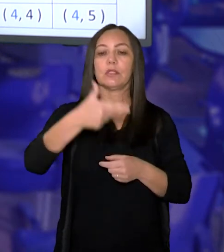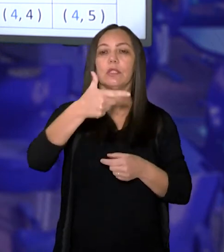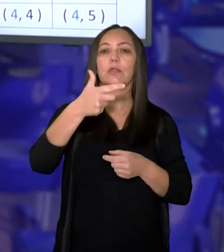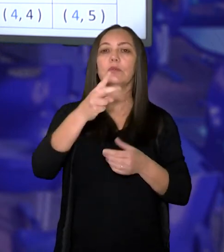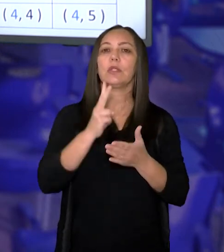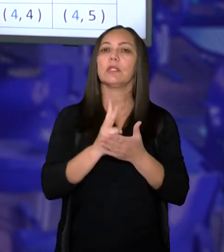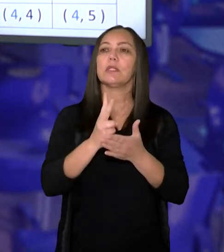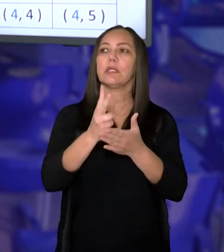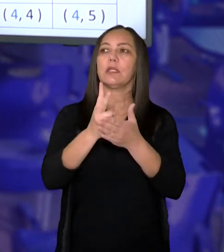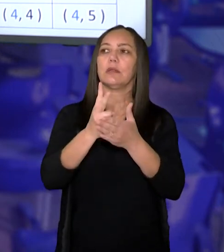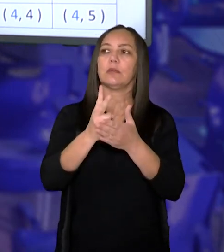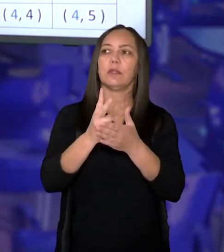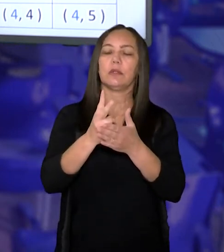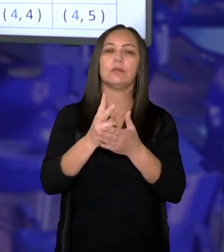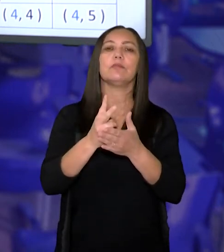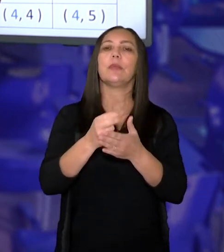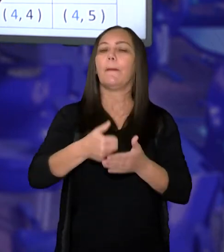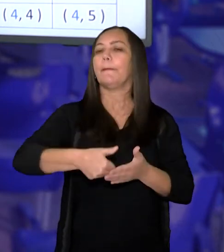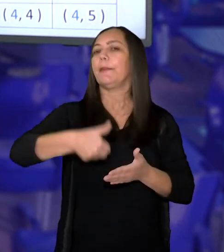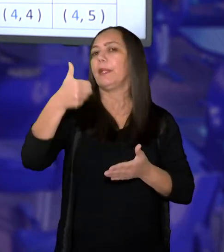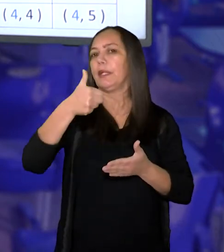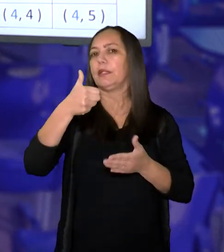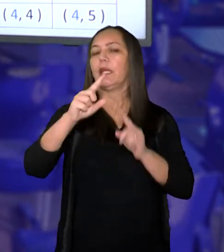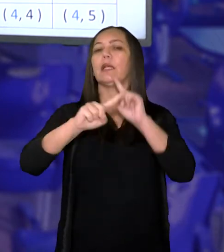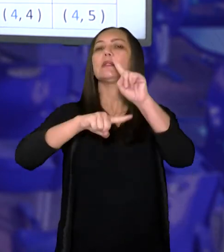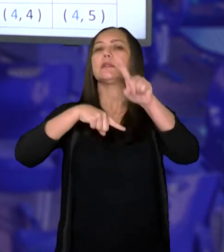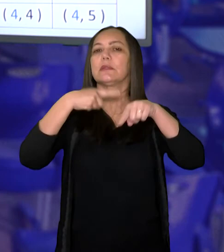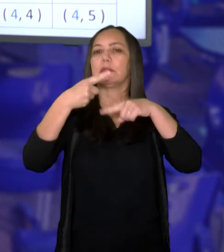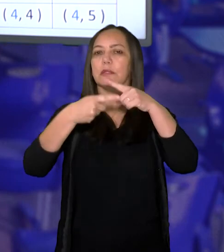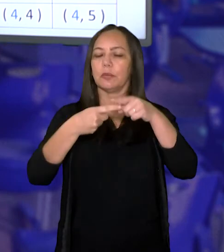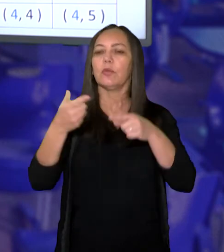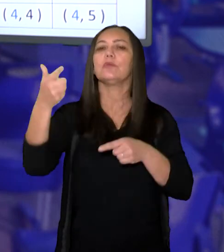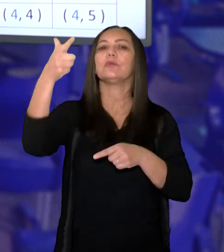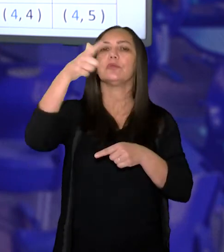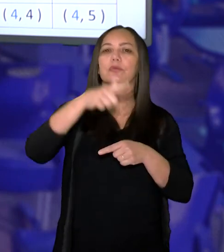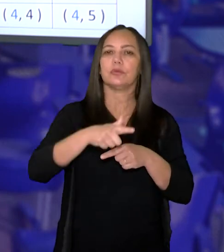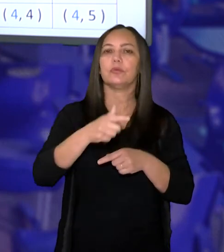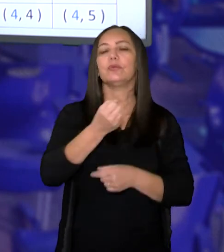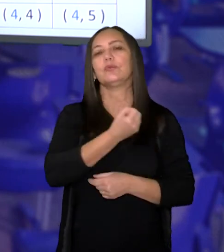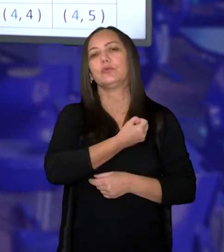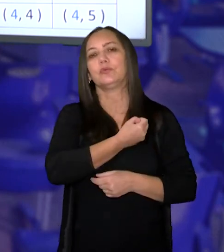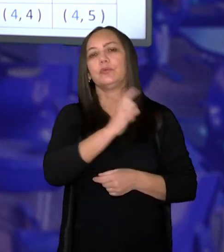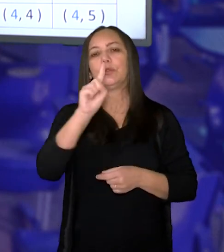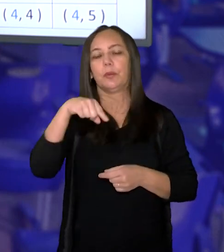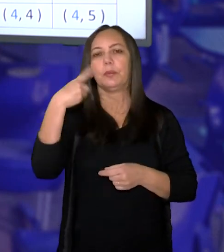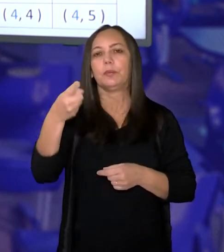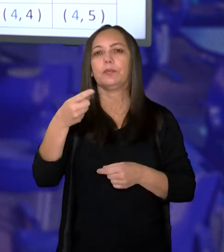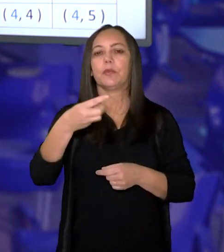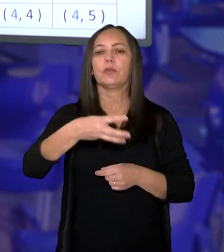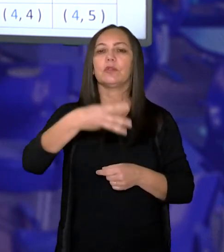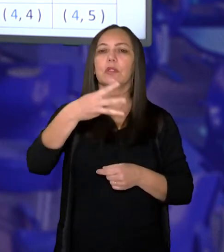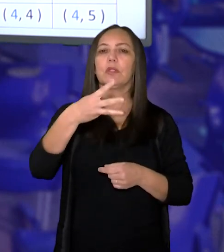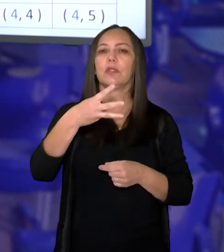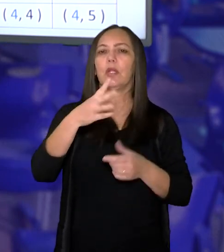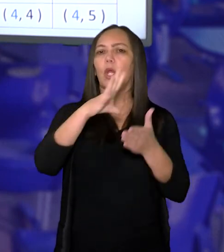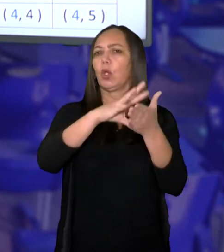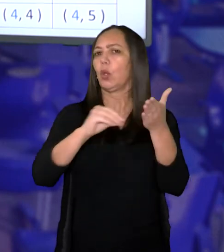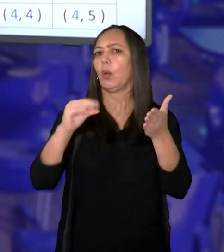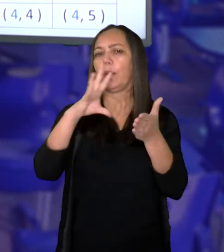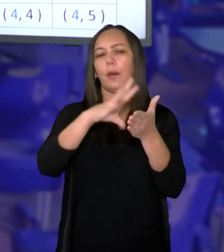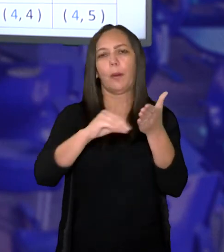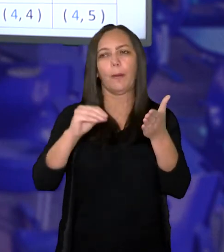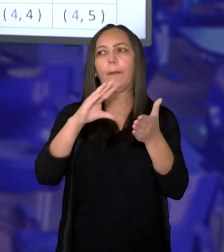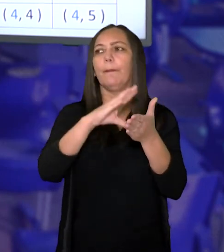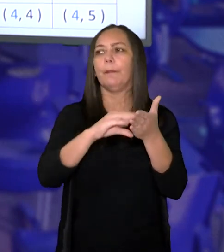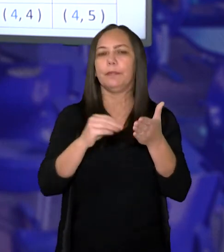segundo sempre vem, primeiro. E depois você repete o que está. O terceiro a mesma coisa,